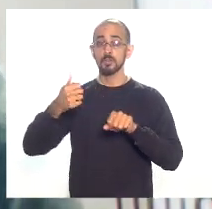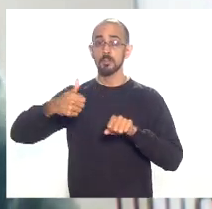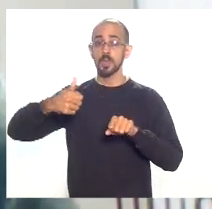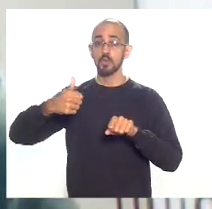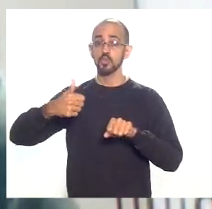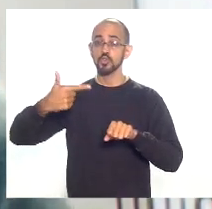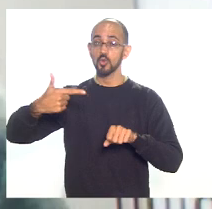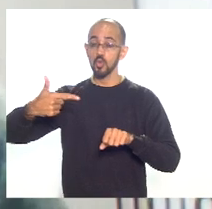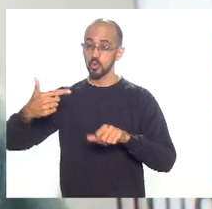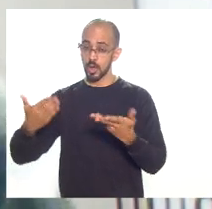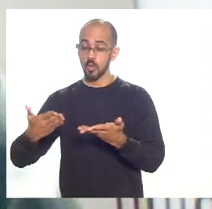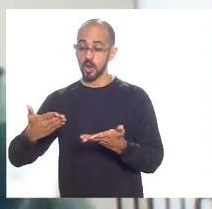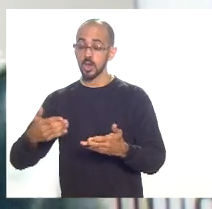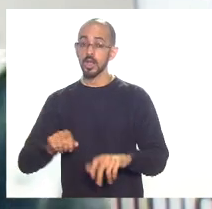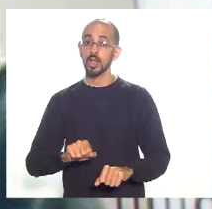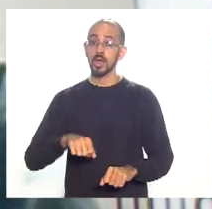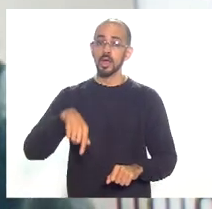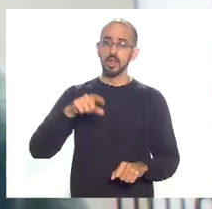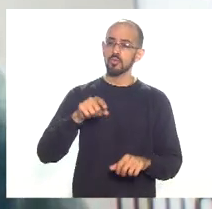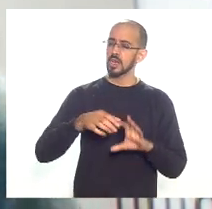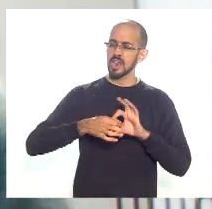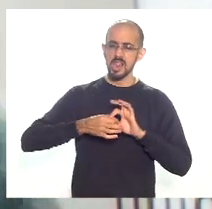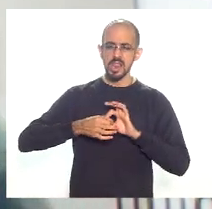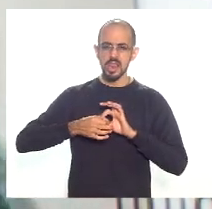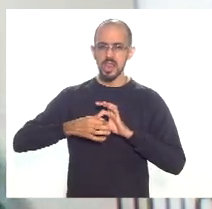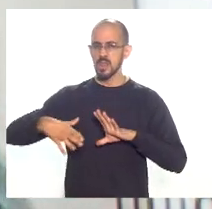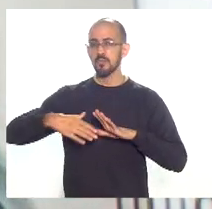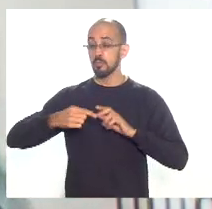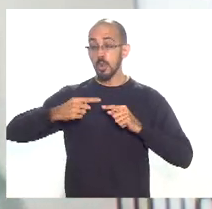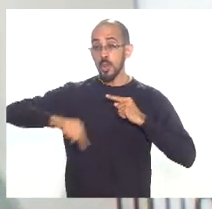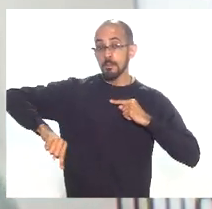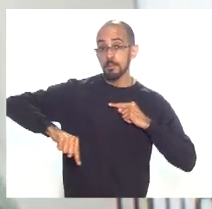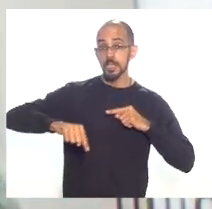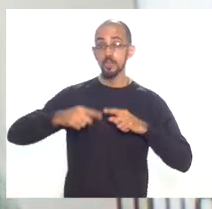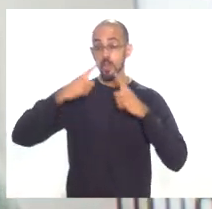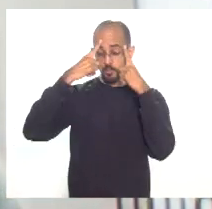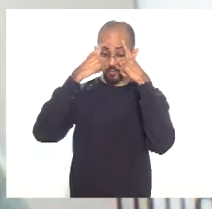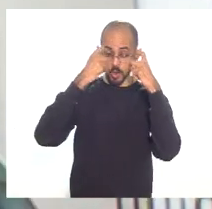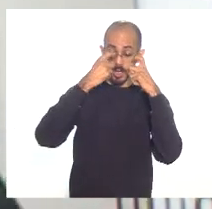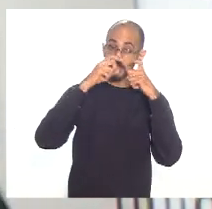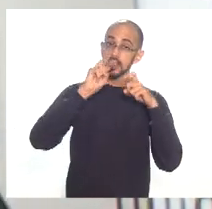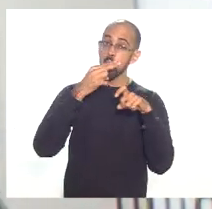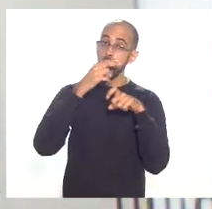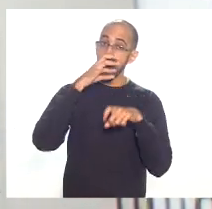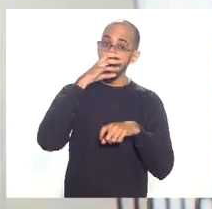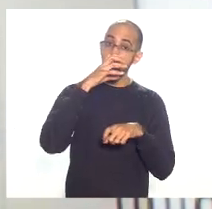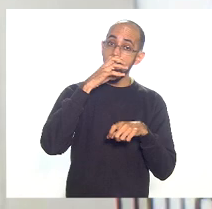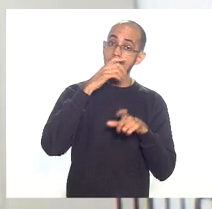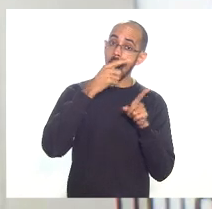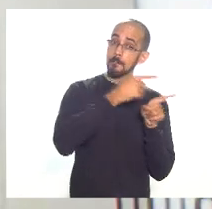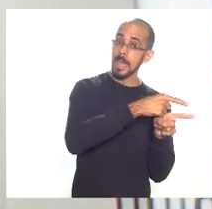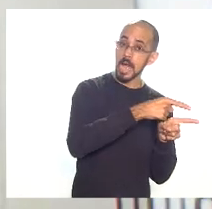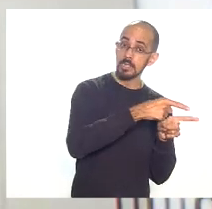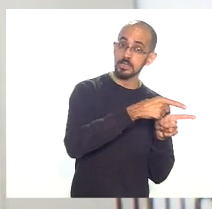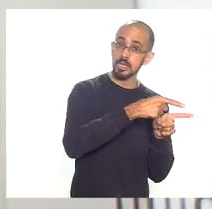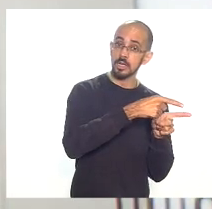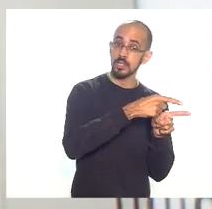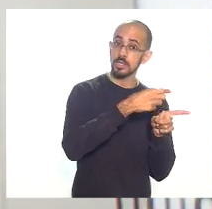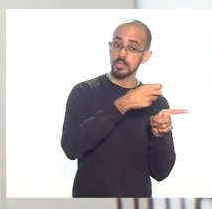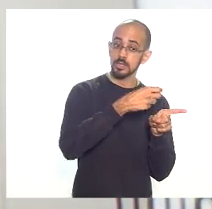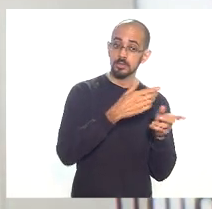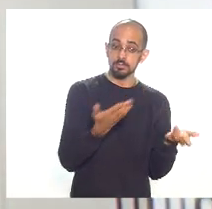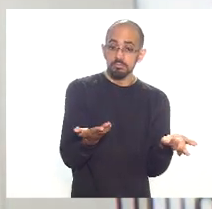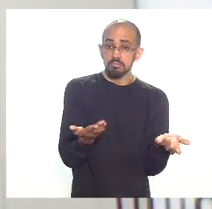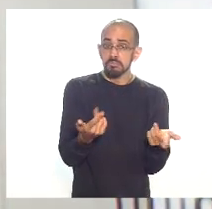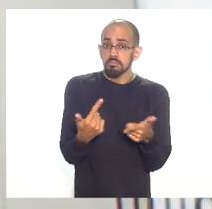vedado no ambiente escolar o cerceamento de opiniões mediante violência ou ameaça quem é contra esse projeto quer que possa na